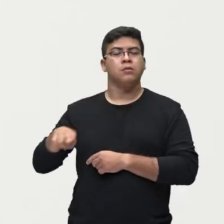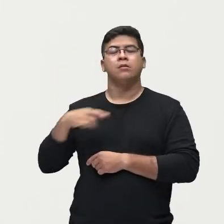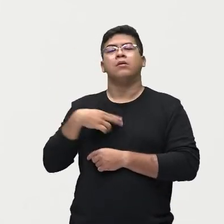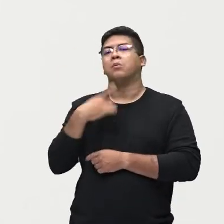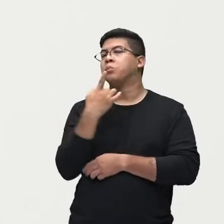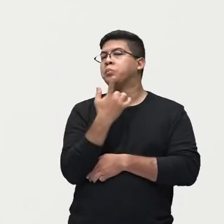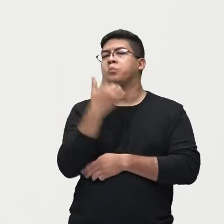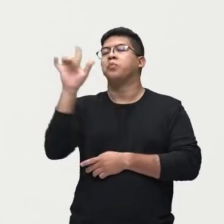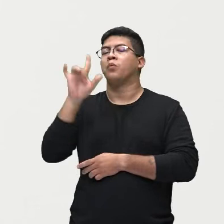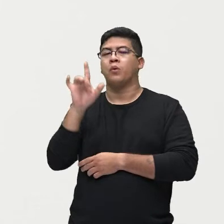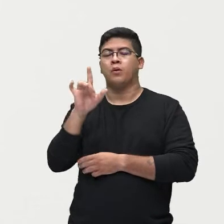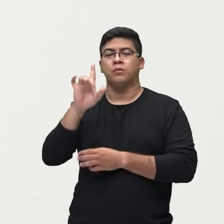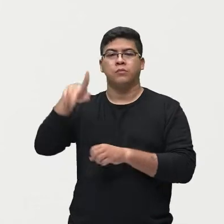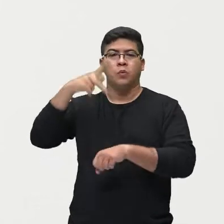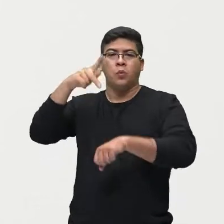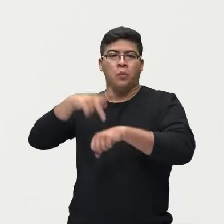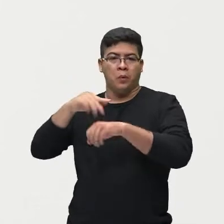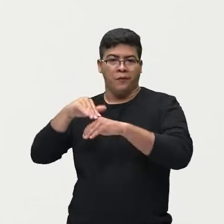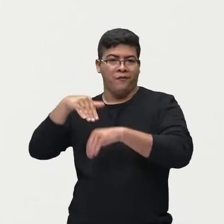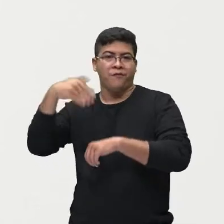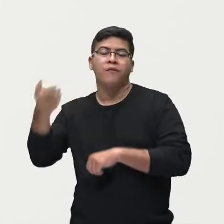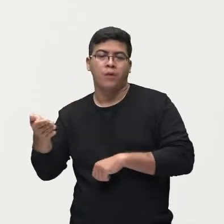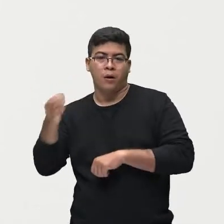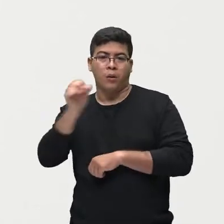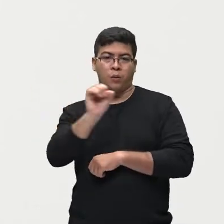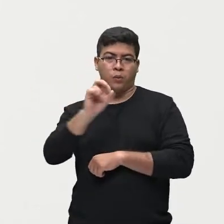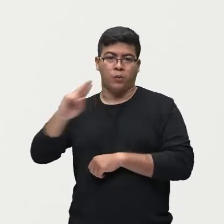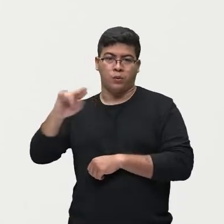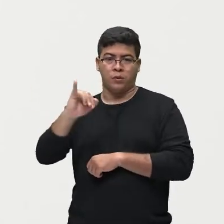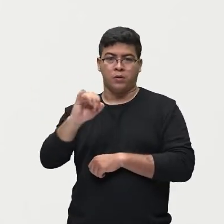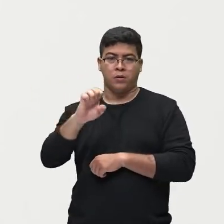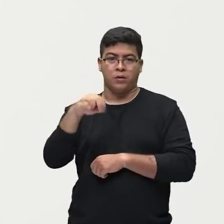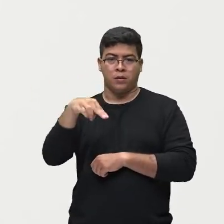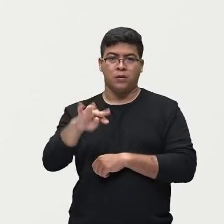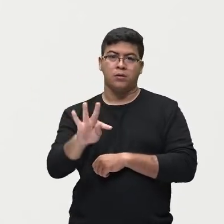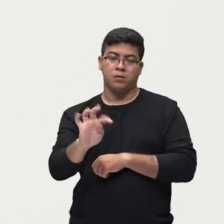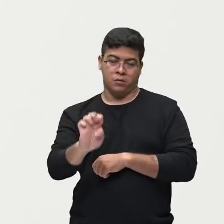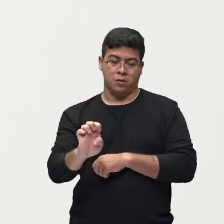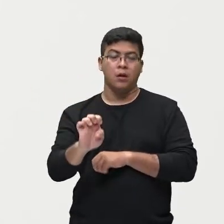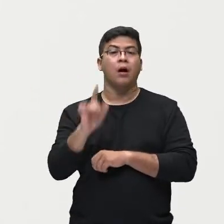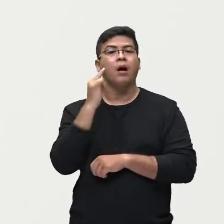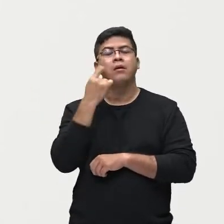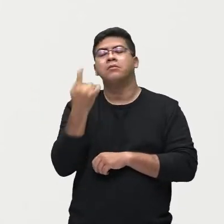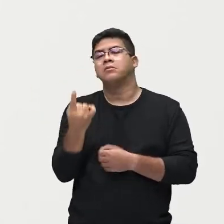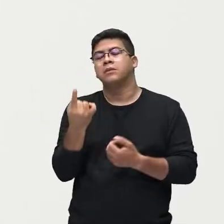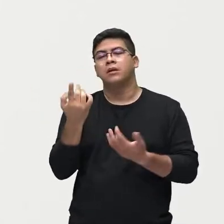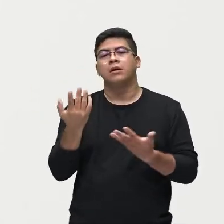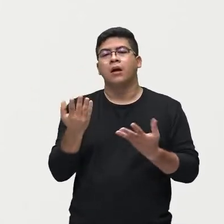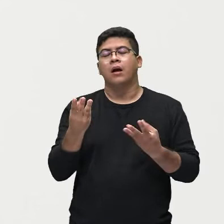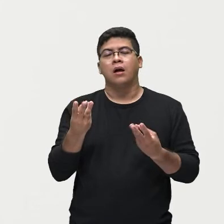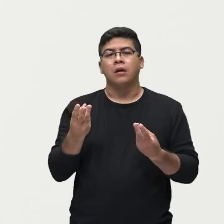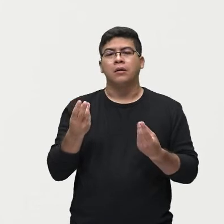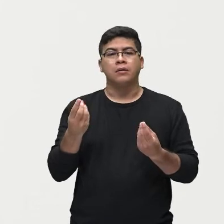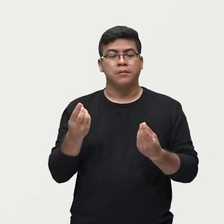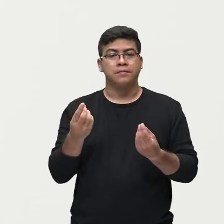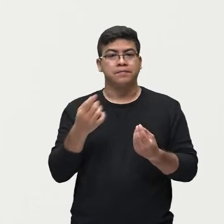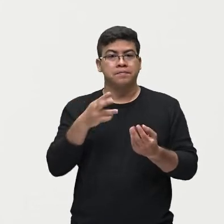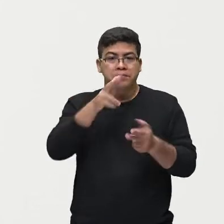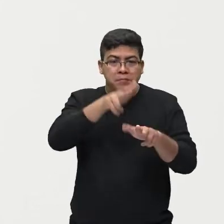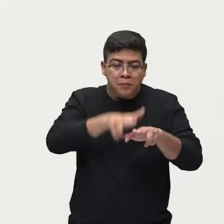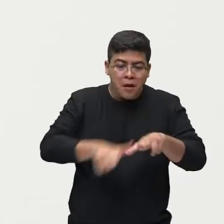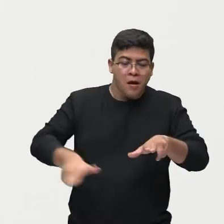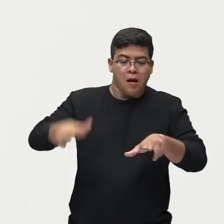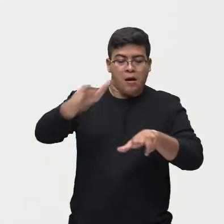muito essa dimensão do mérito como libertação do desejo, como ciclo de reencarnações, né? Ok?